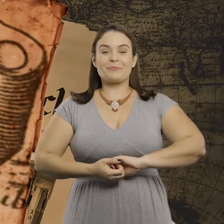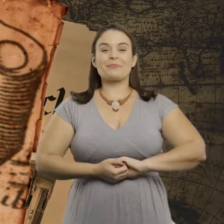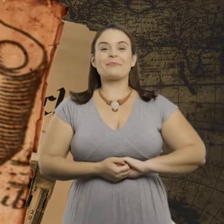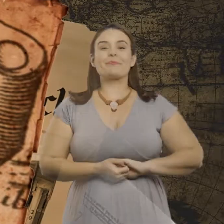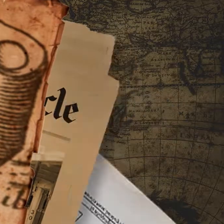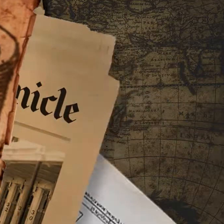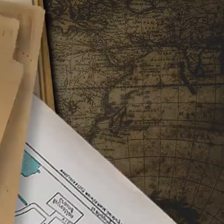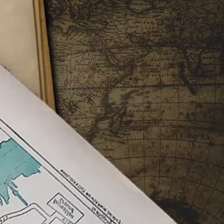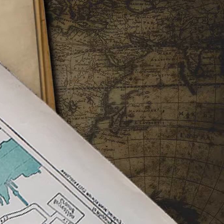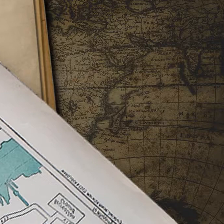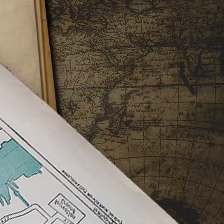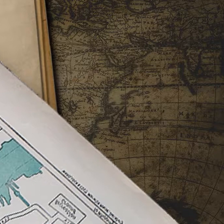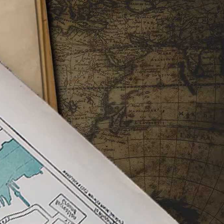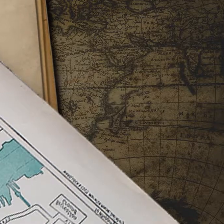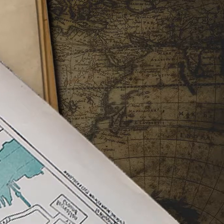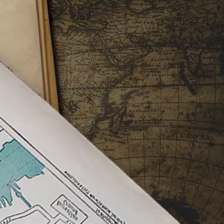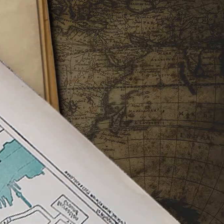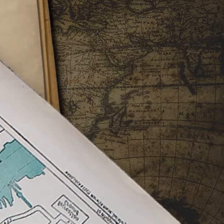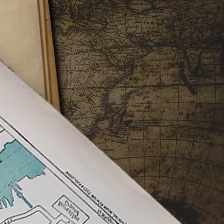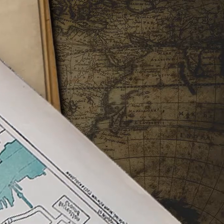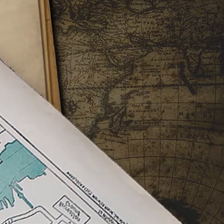Capítulo 11.